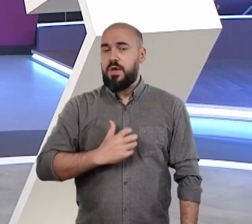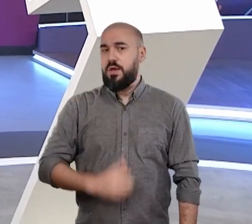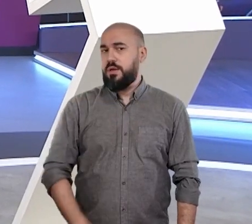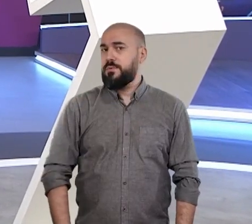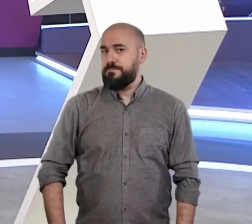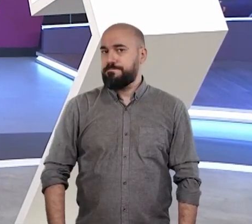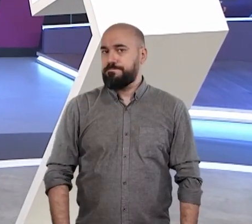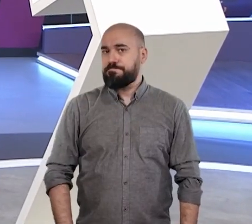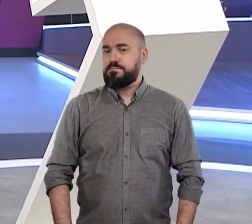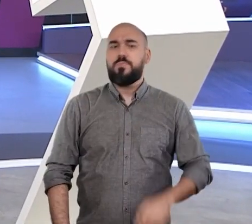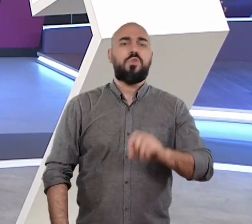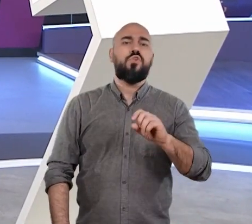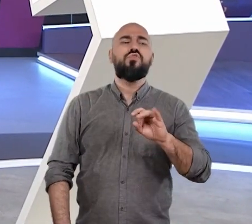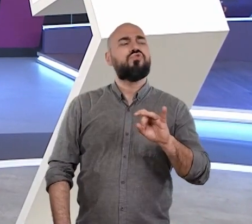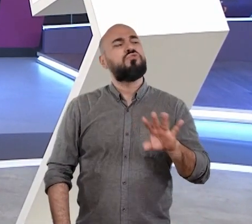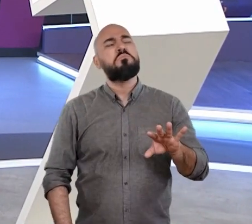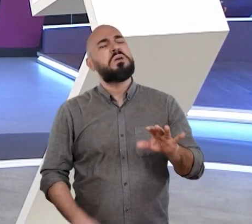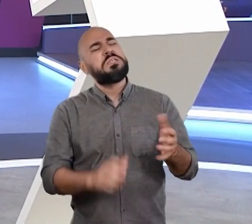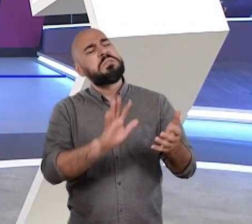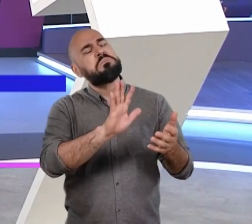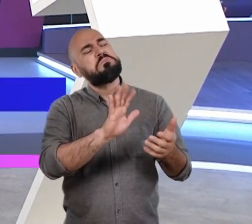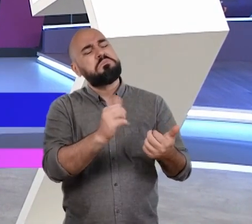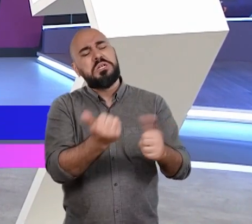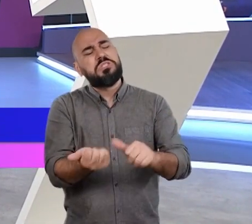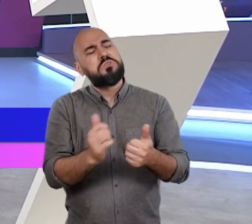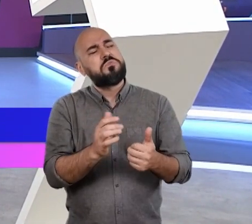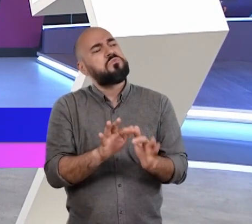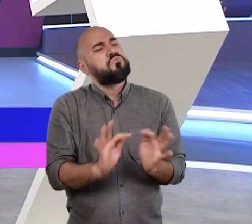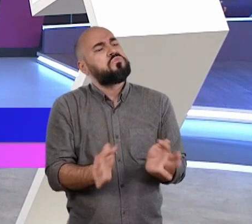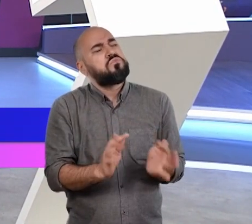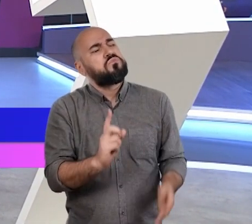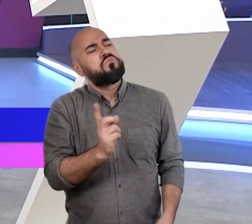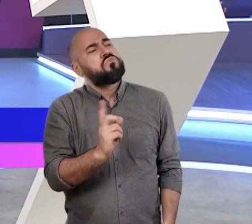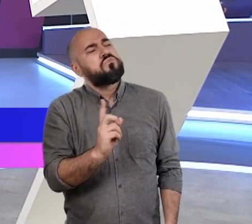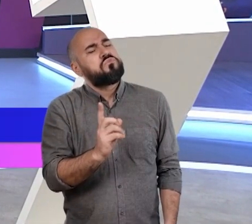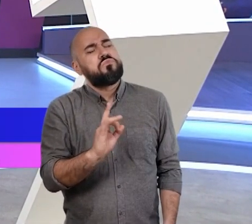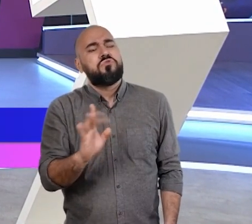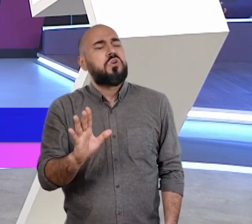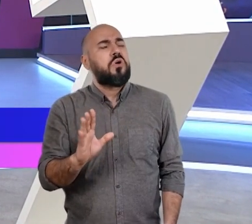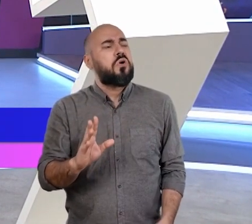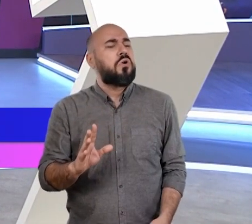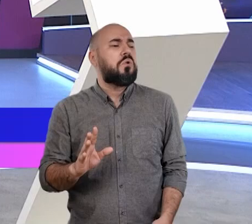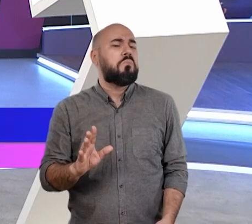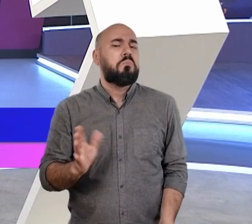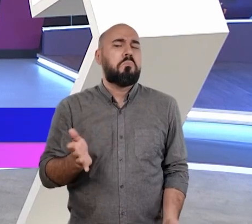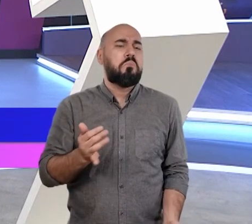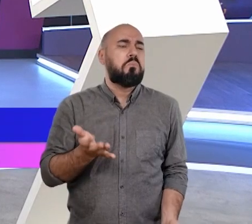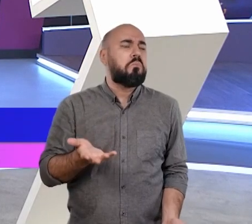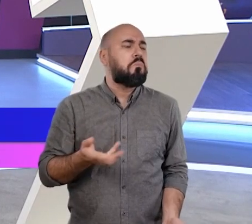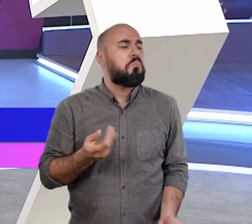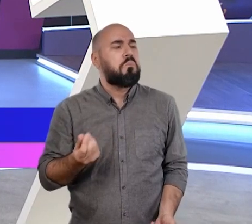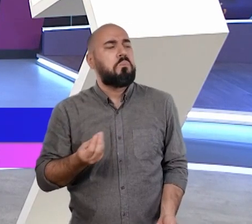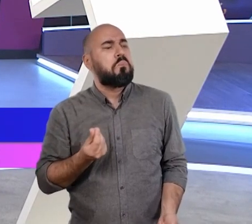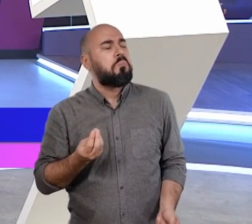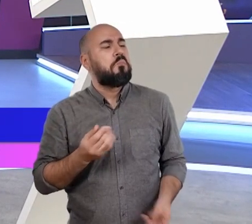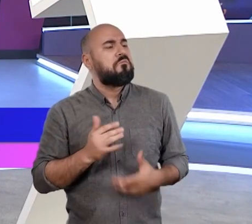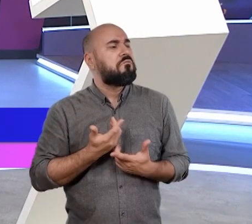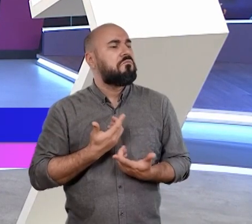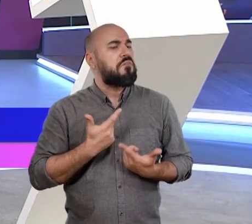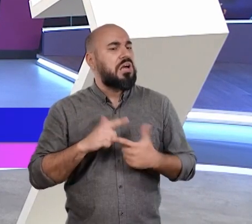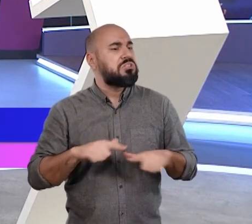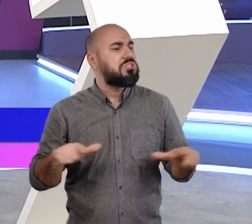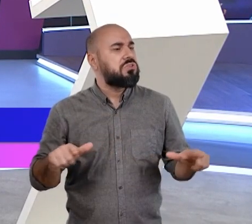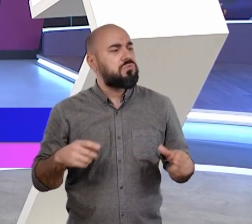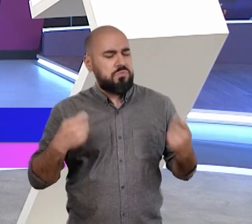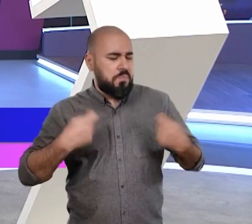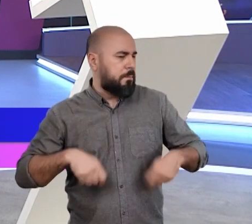Não é apenas uma cerimônia, não é apenas receber algo especial e que não preciso passar por